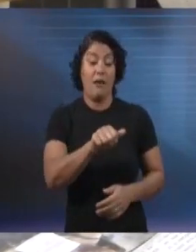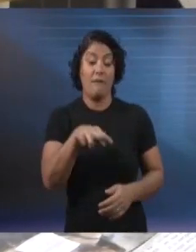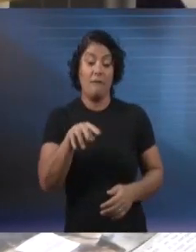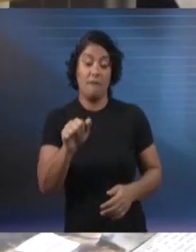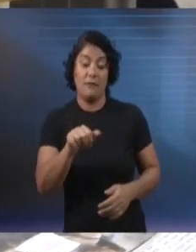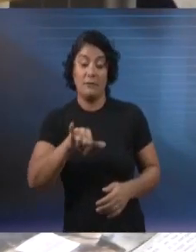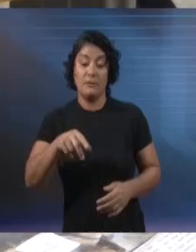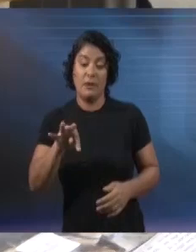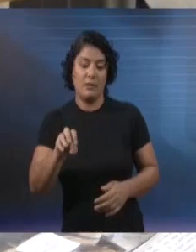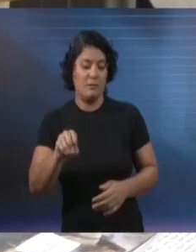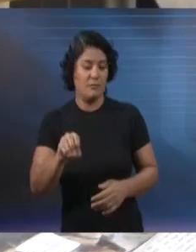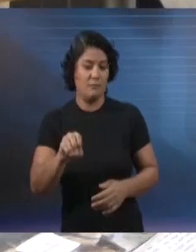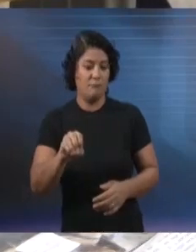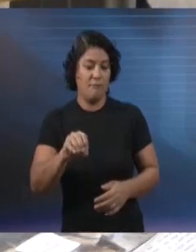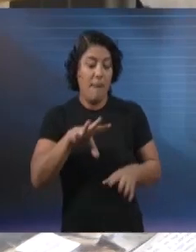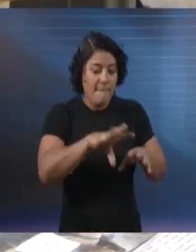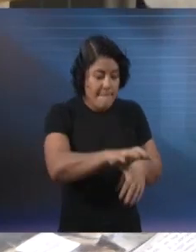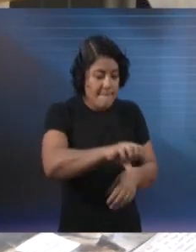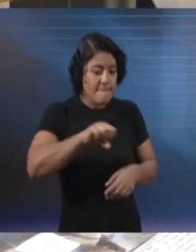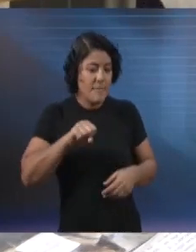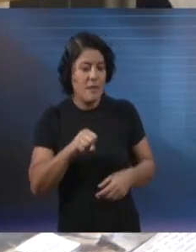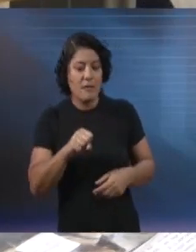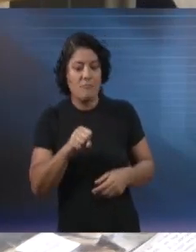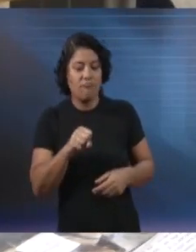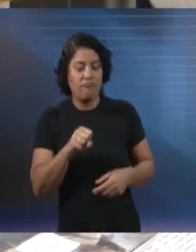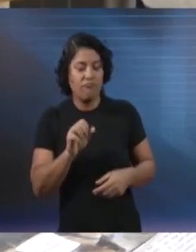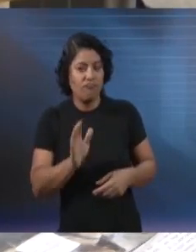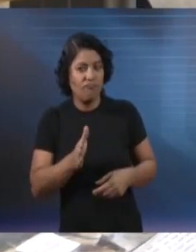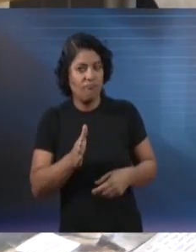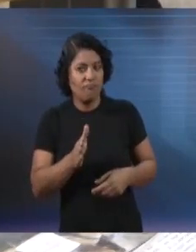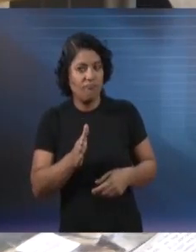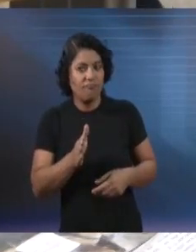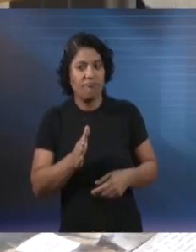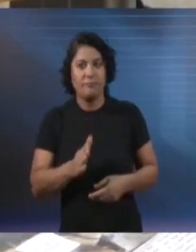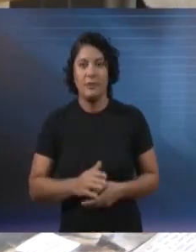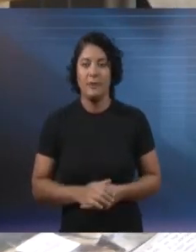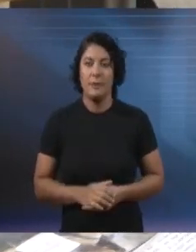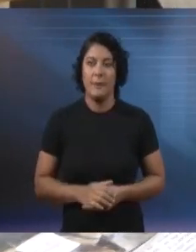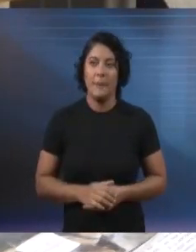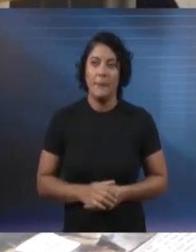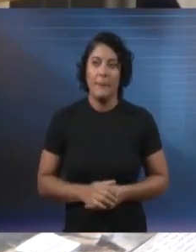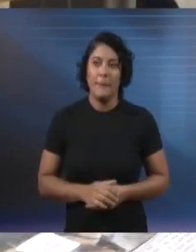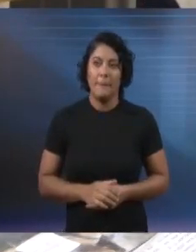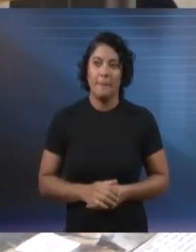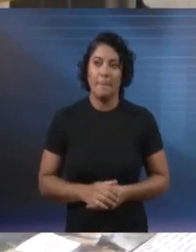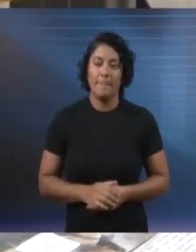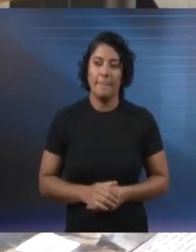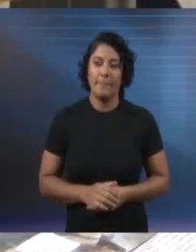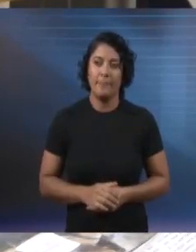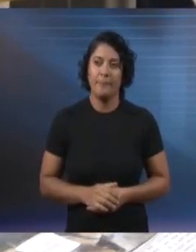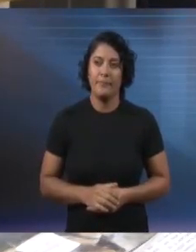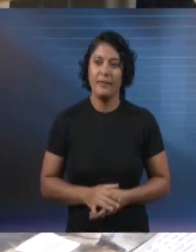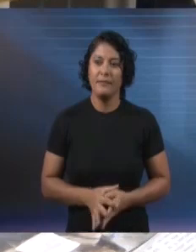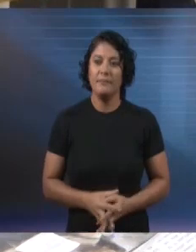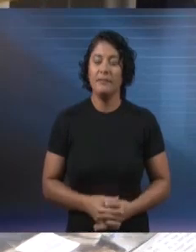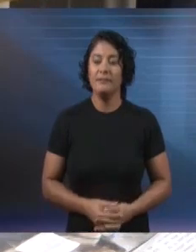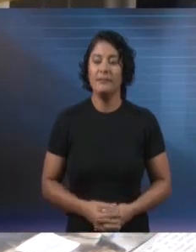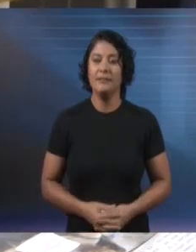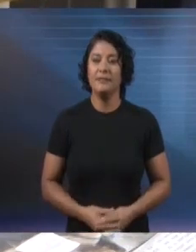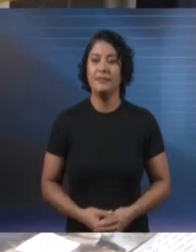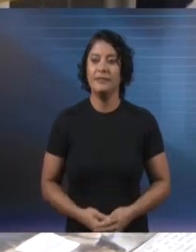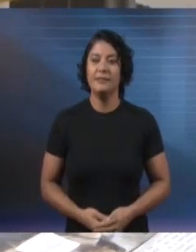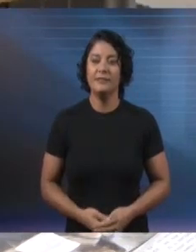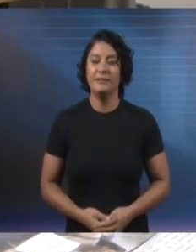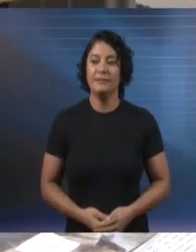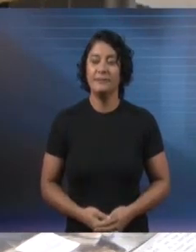foi pego de forma bastante drástica. Senhor presidente, me dá um minuto só para eu